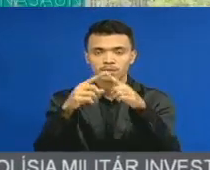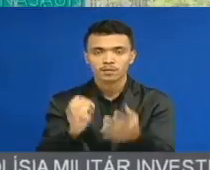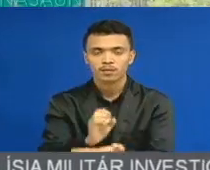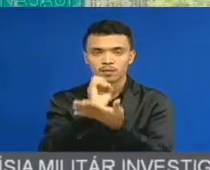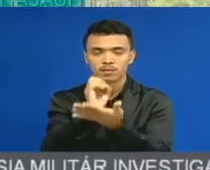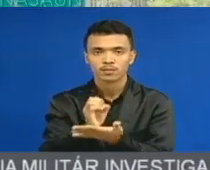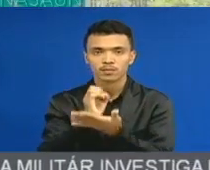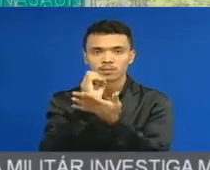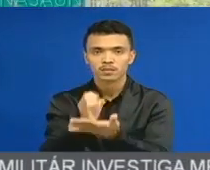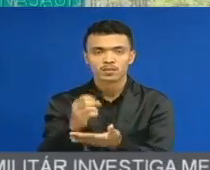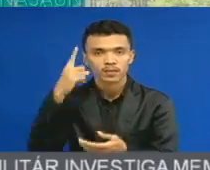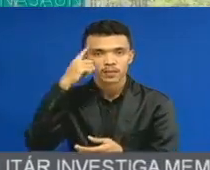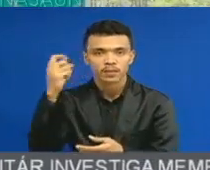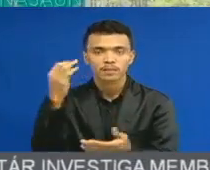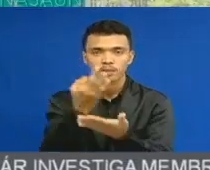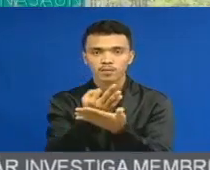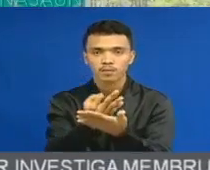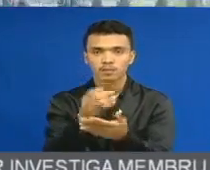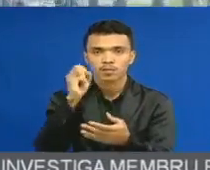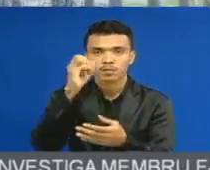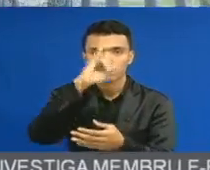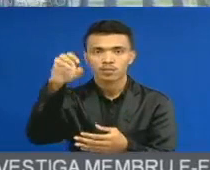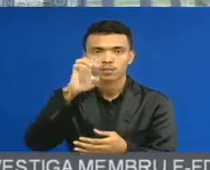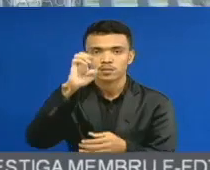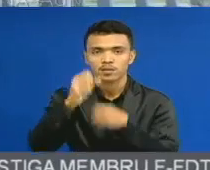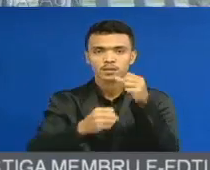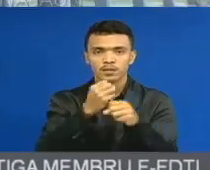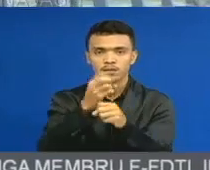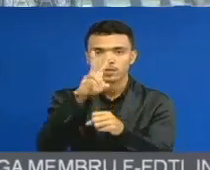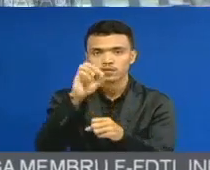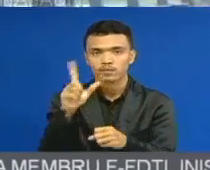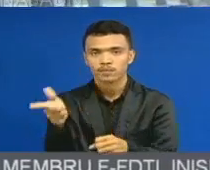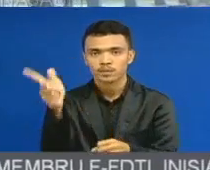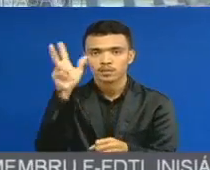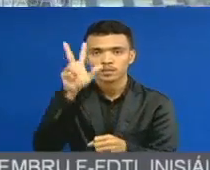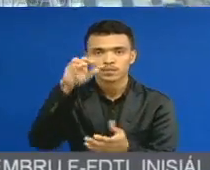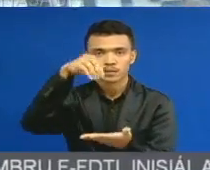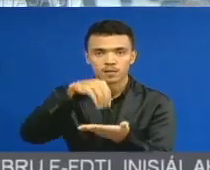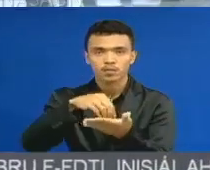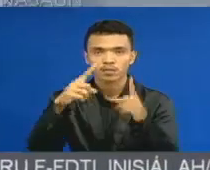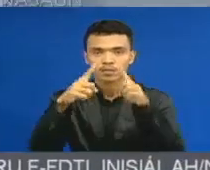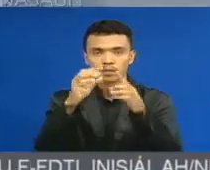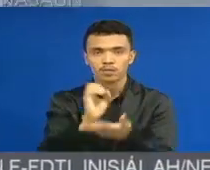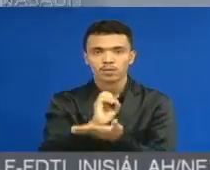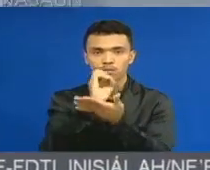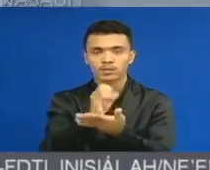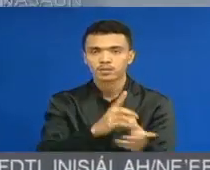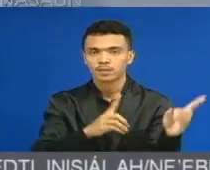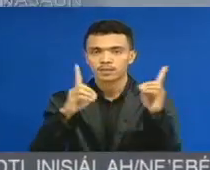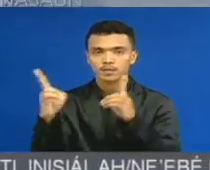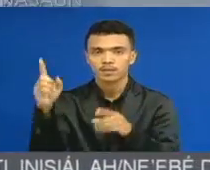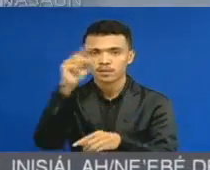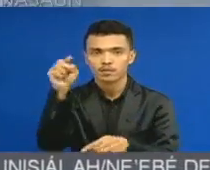o Ecuciambeno. Também o orçamento será listado o Rio Grande do Anulo Recentolo. Nebe aloca para a região, né? Foi em executa por